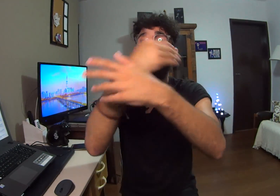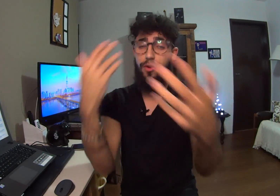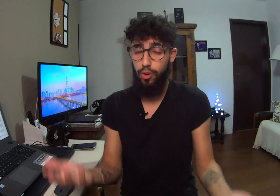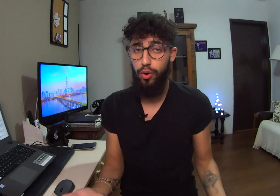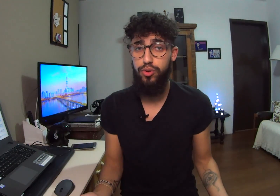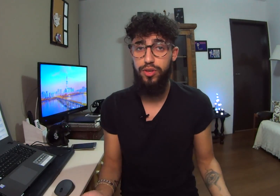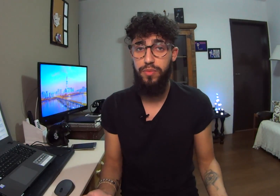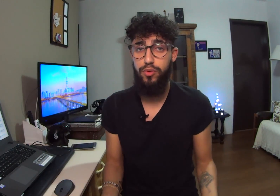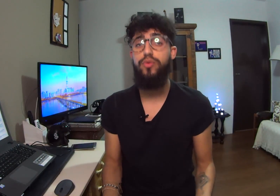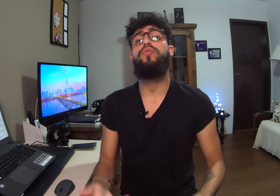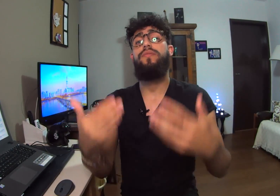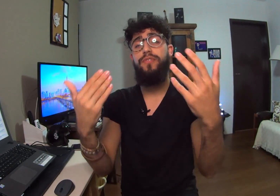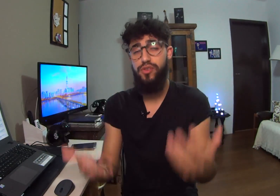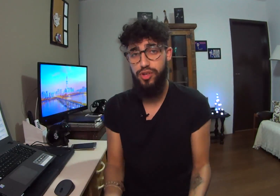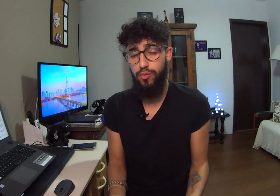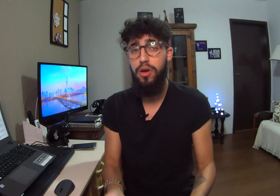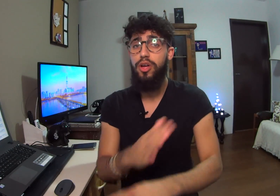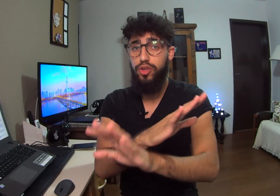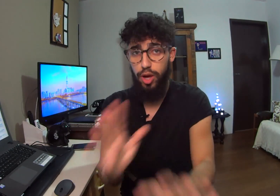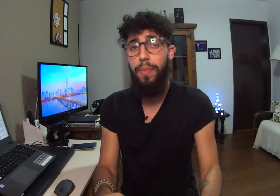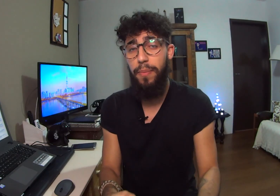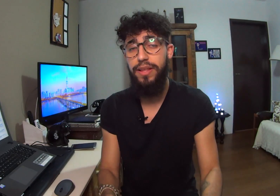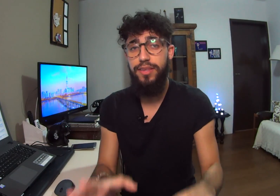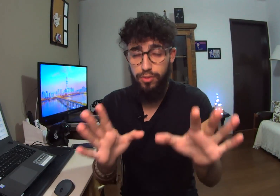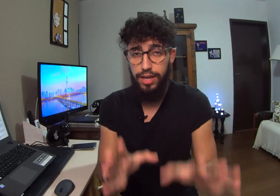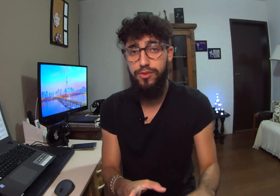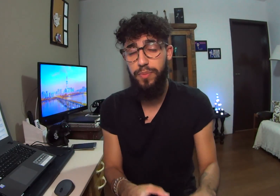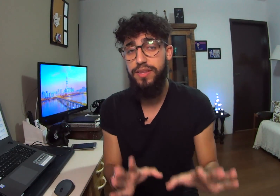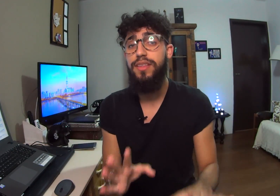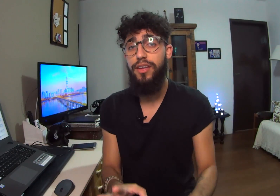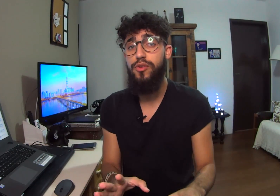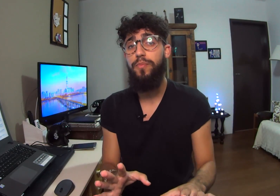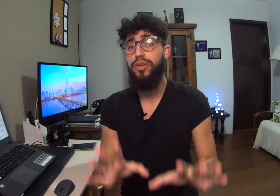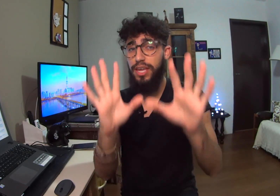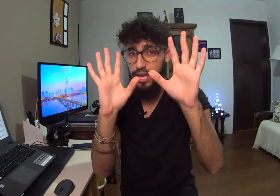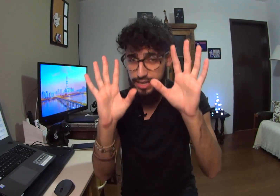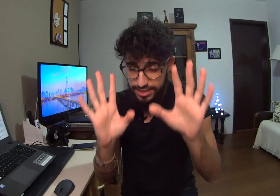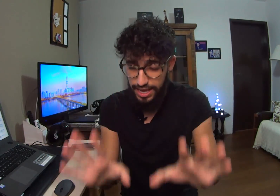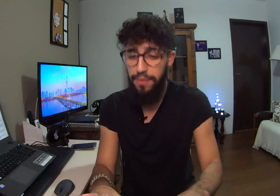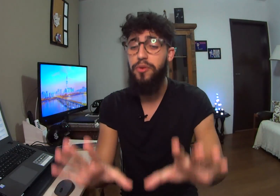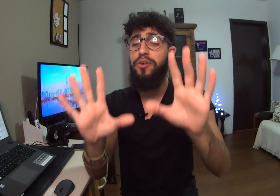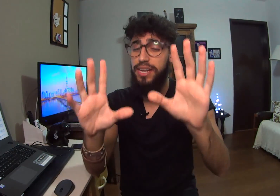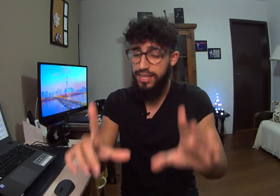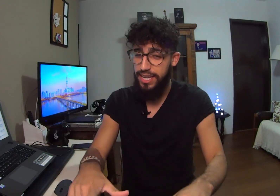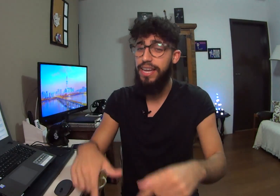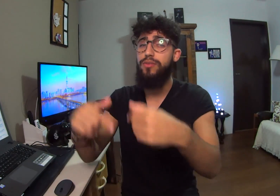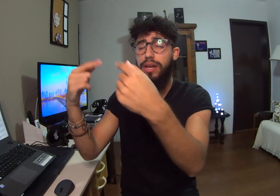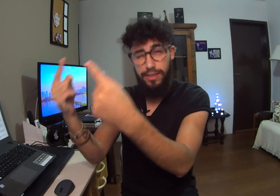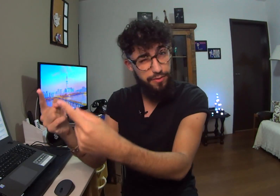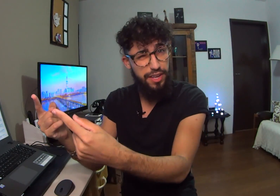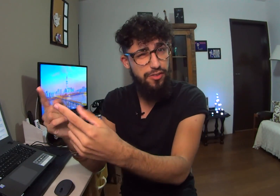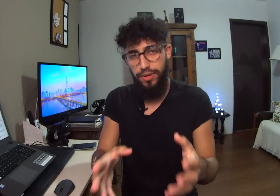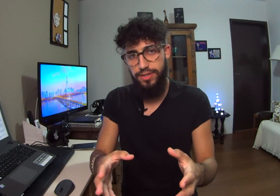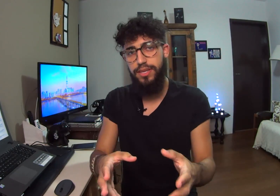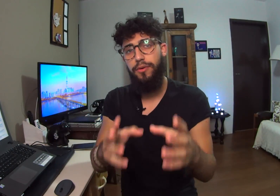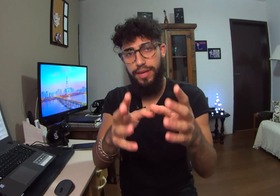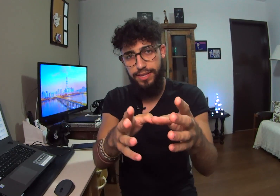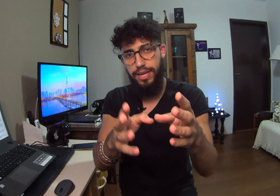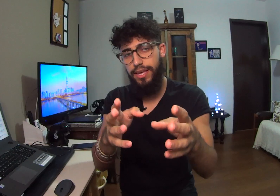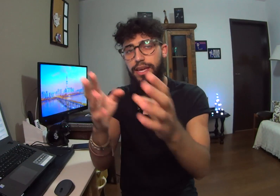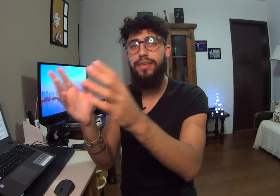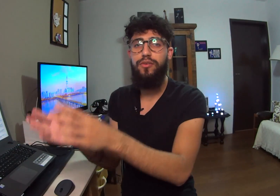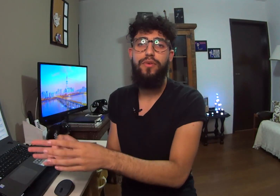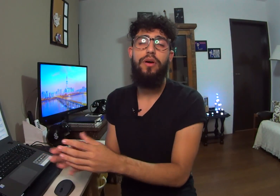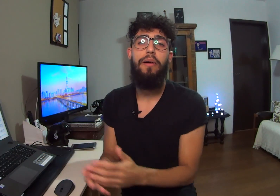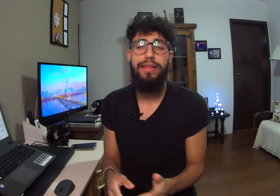tempo, enrolou 2 minutos e fingiu só para aparecer do lado do presidente, porque ele sabe o que ele tá querendo lá na frente. Pois então,